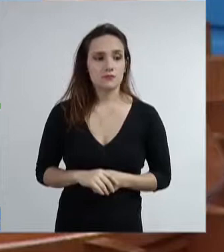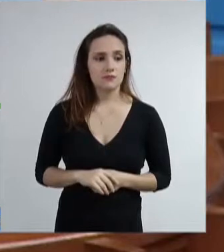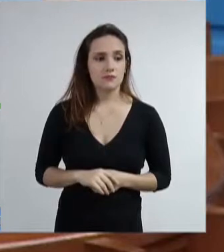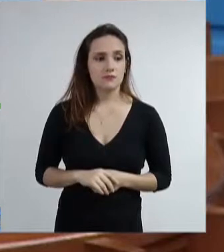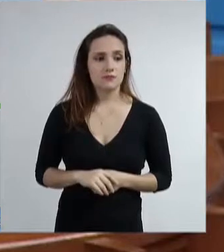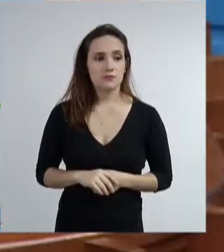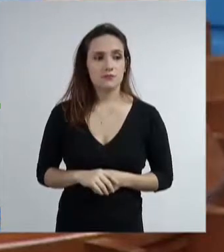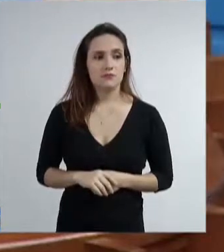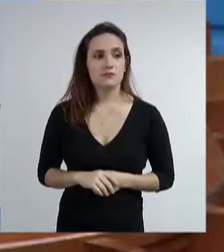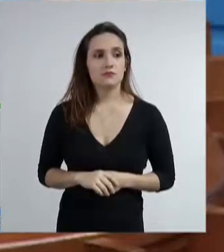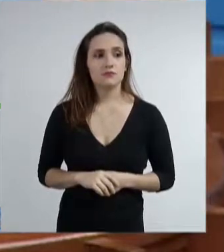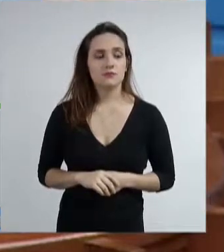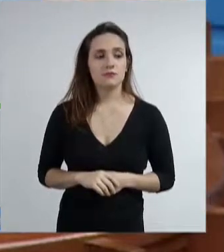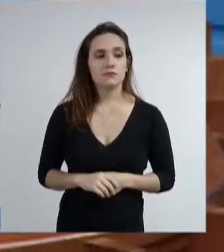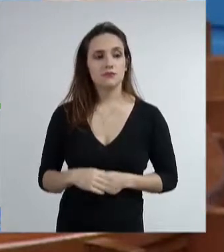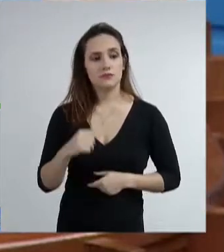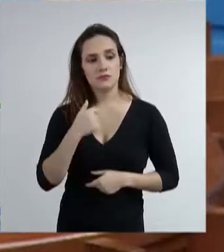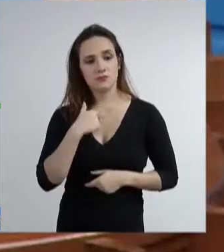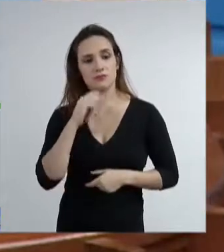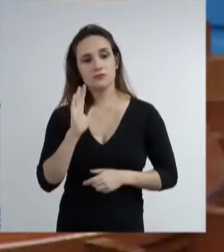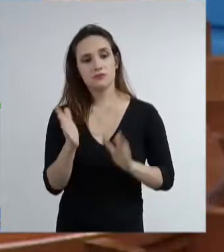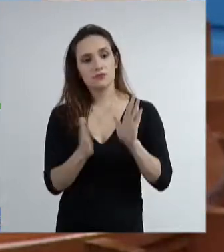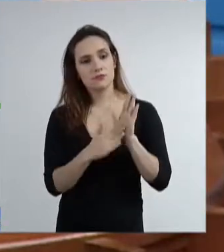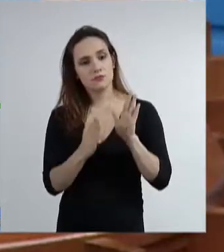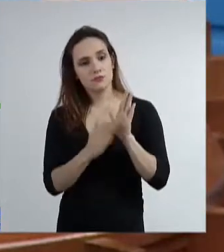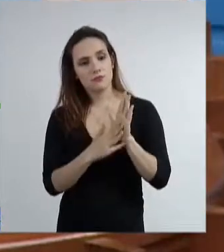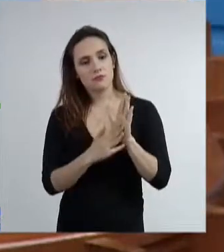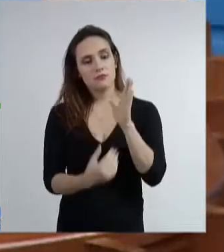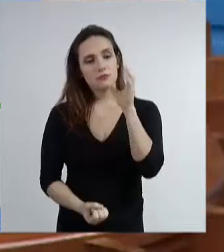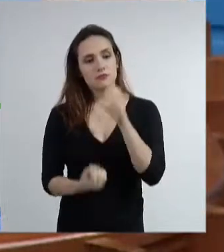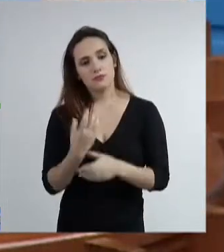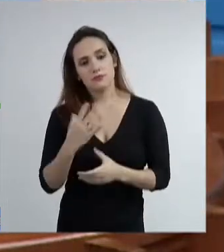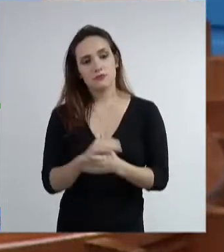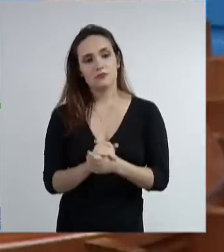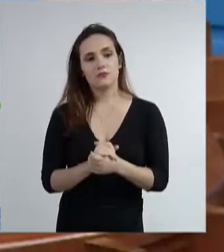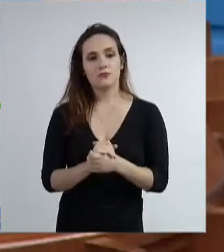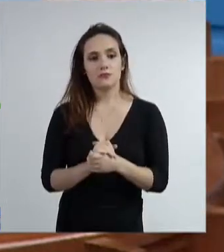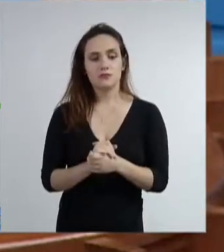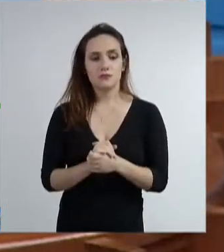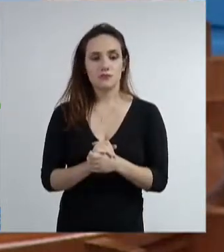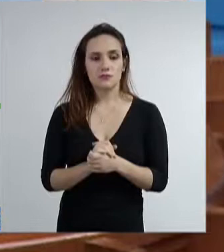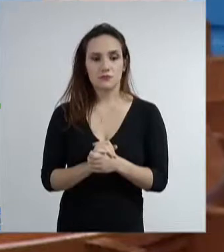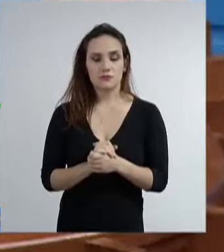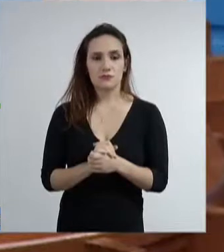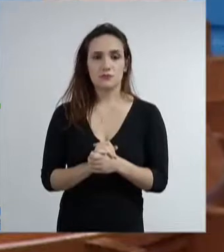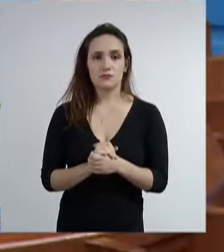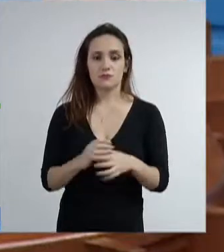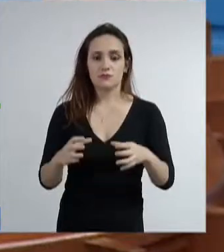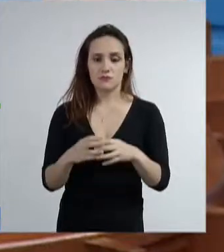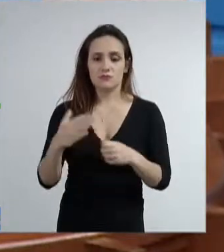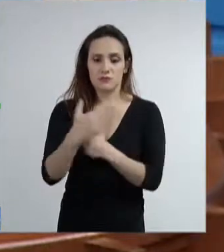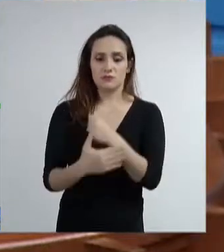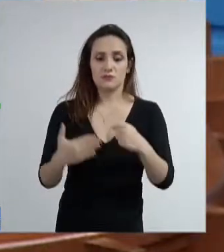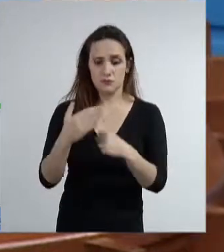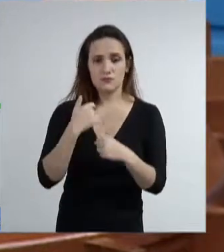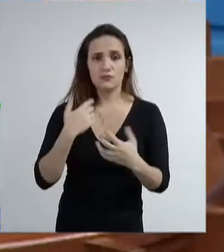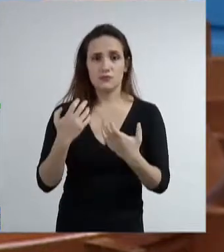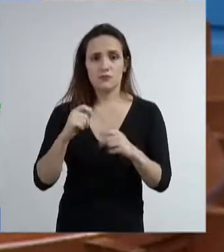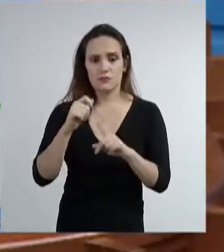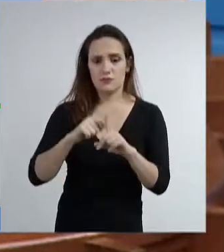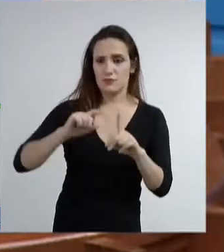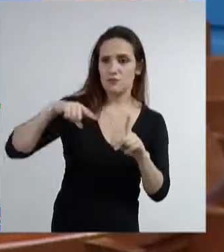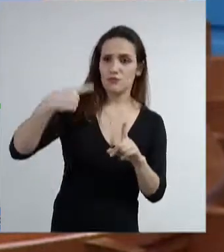Propus e foi aprovada aqui a criação dessa frente parlamentar e queremos realizar um evento no próximo